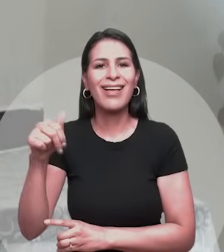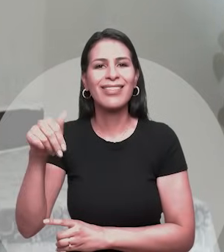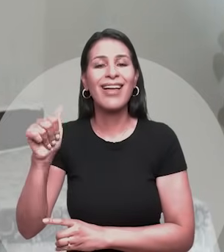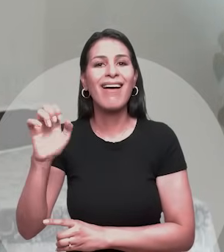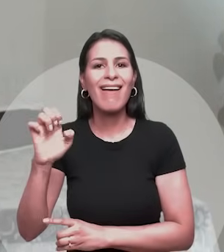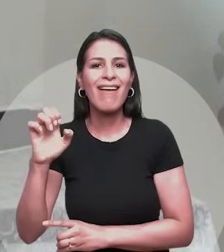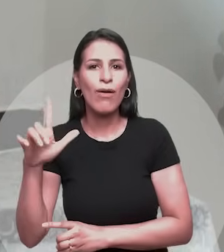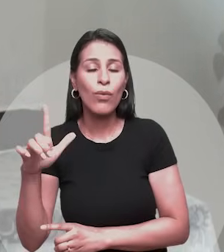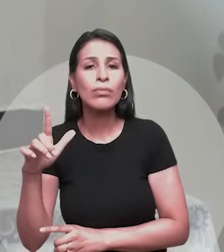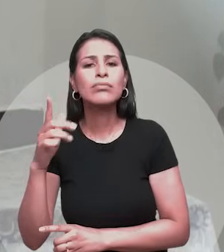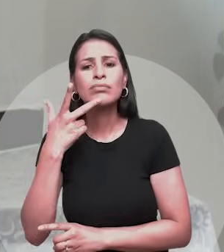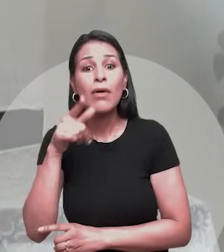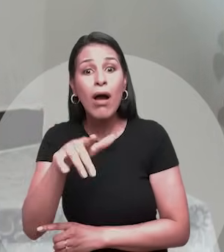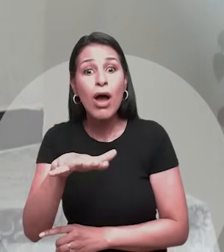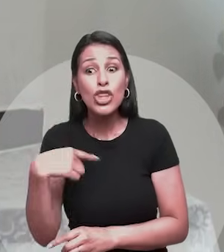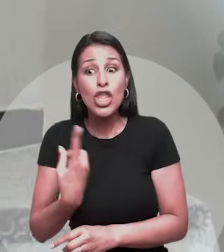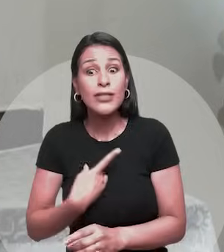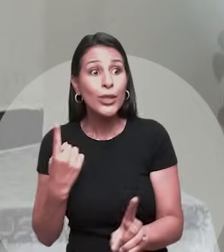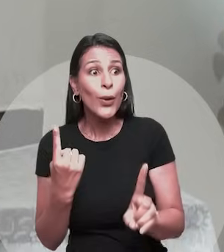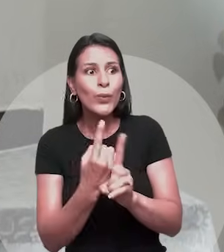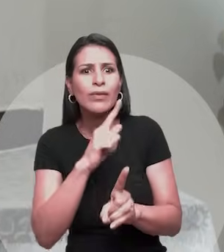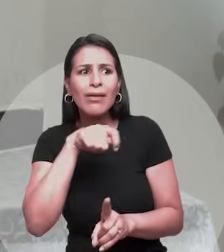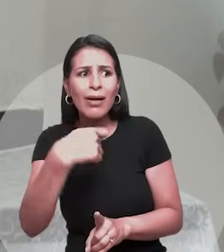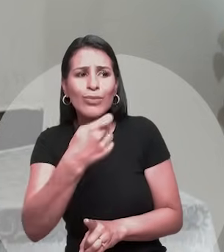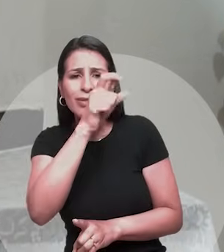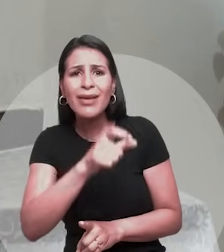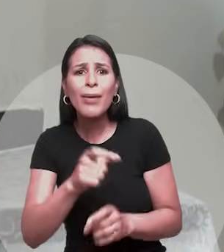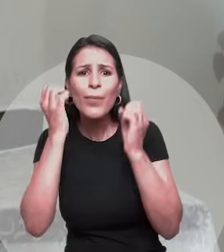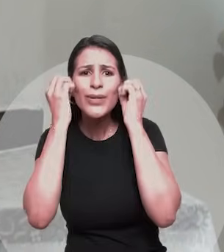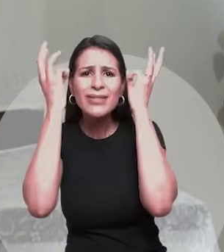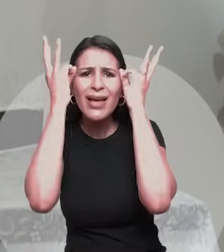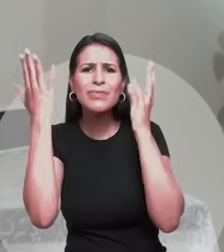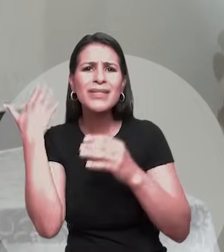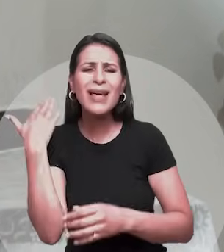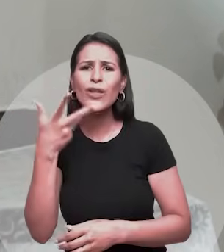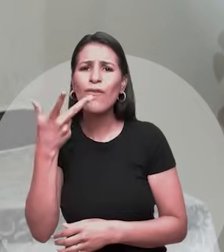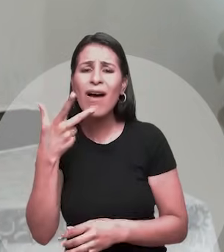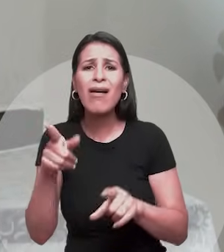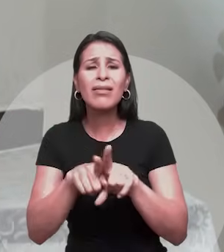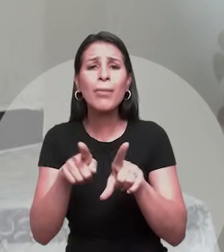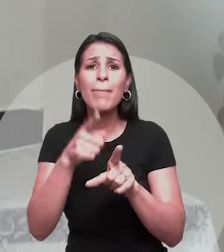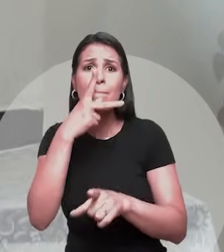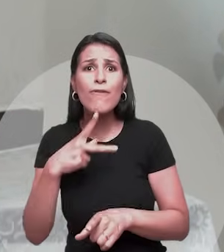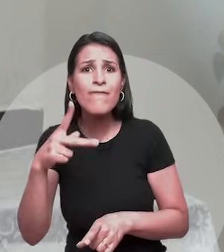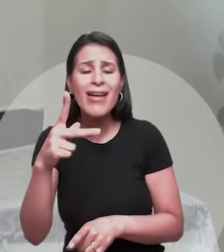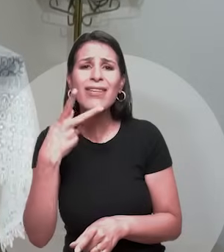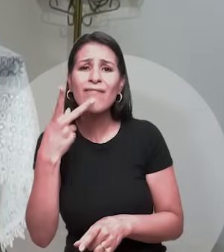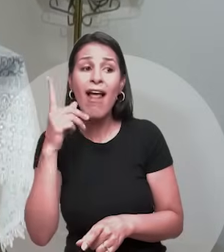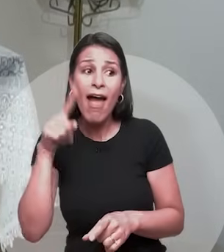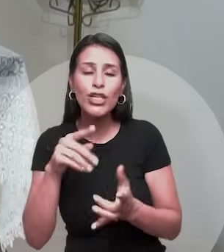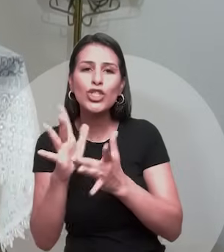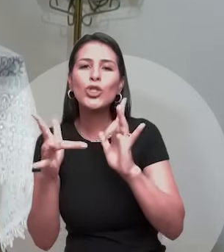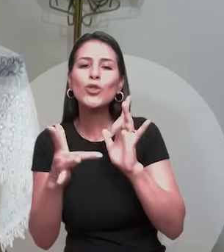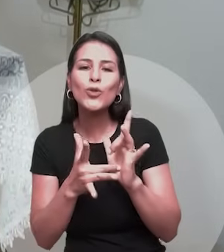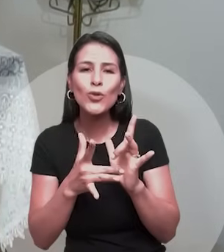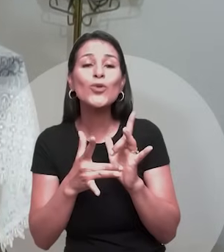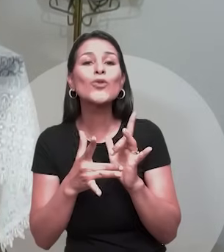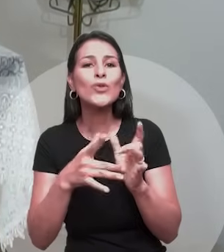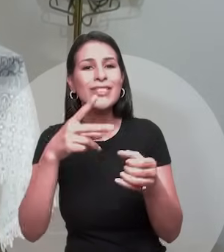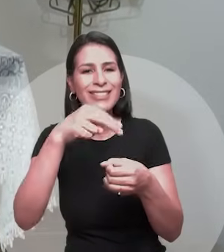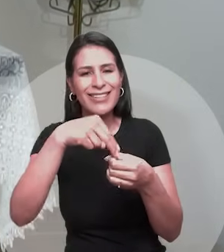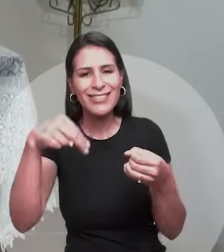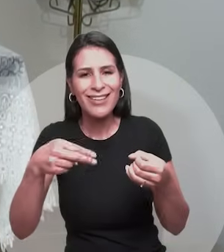lei e a quem se referiam os profetas, Jesus, o Nazareno, filho de José. Então